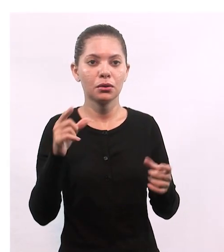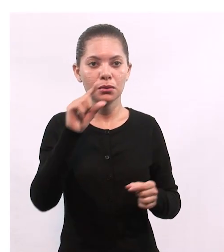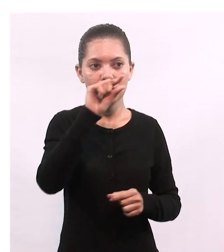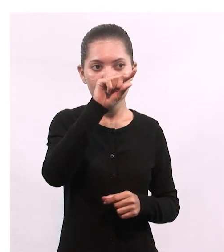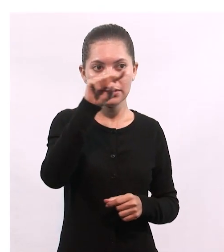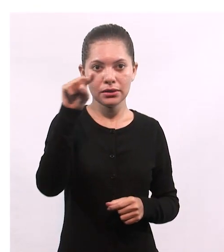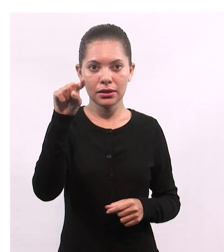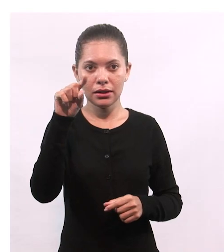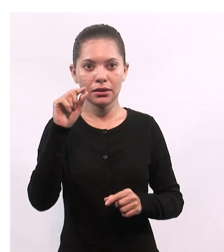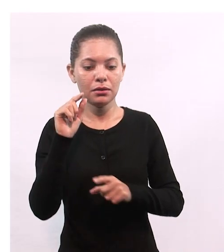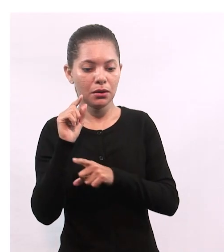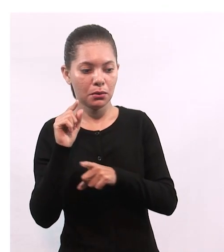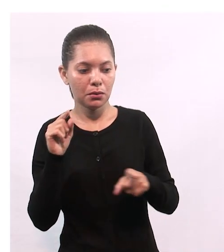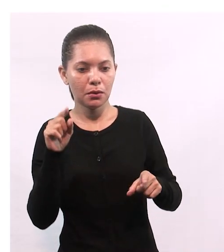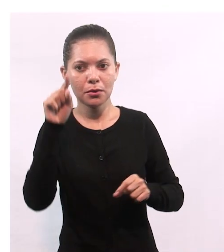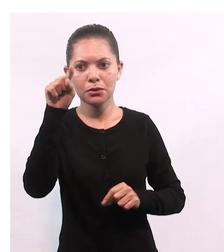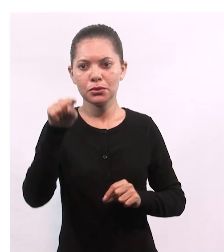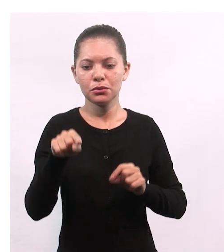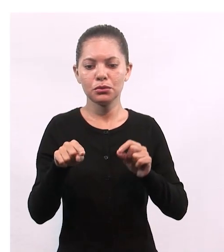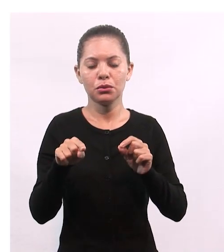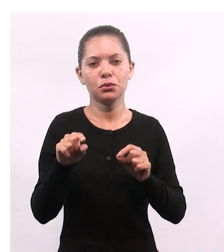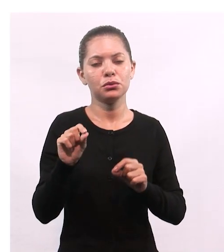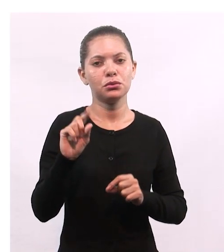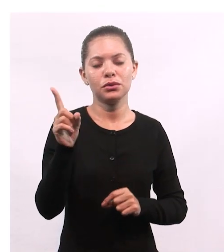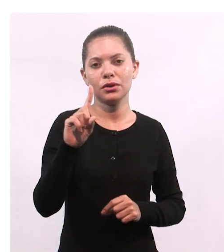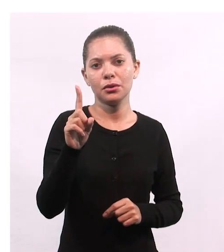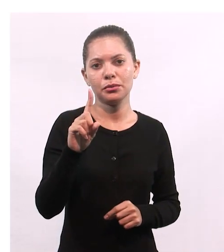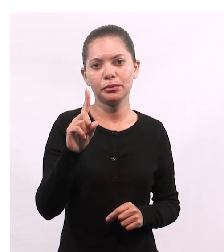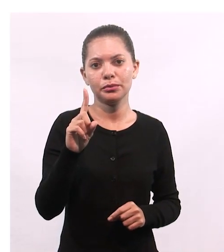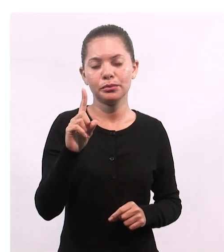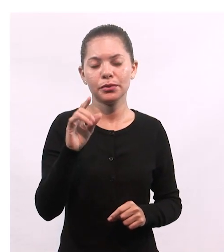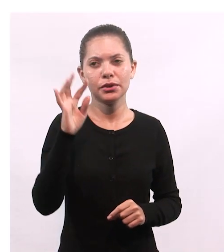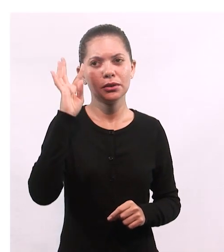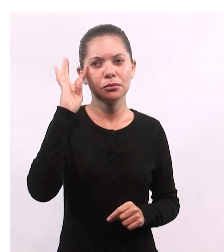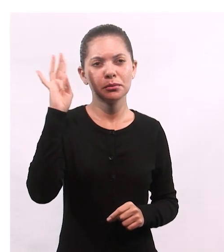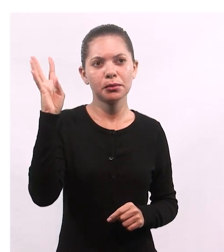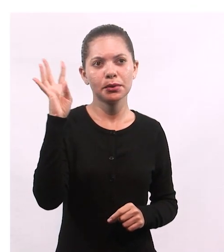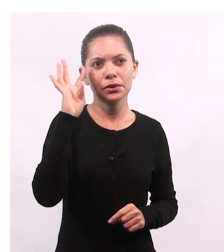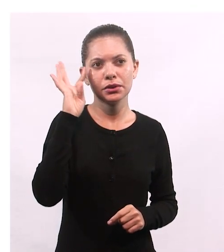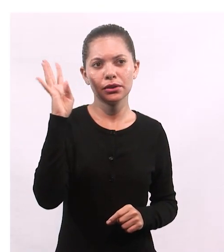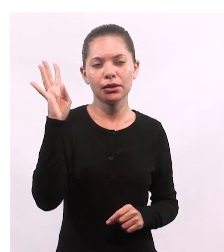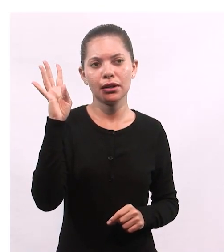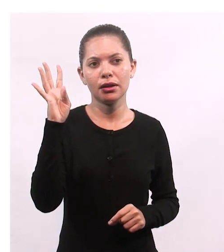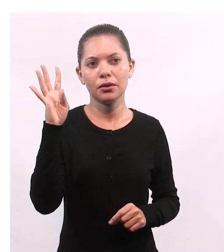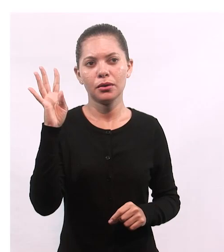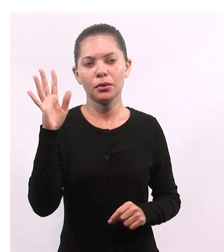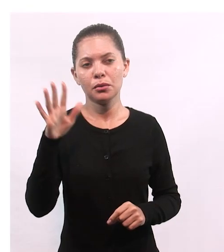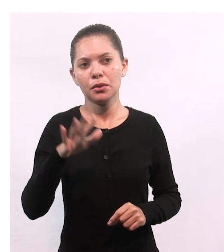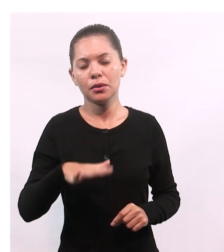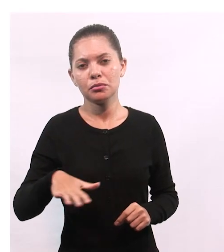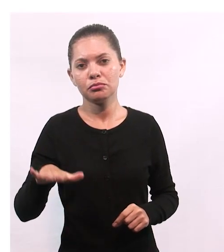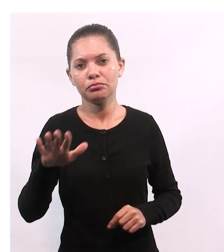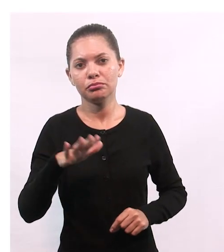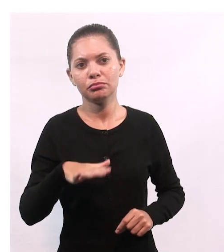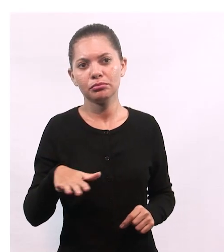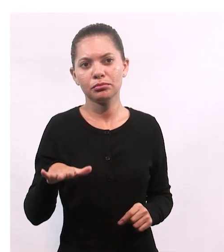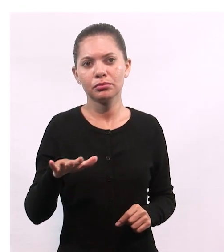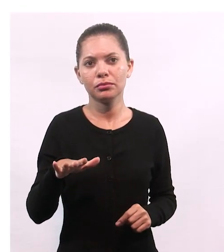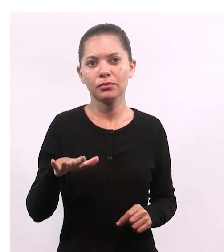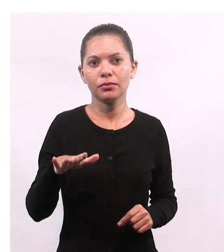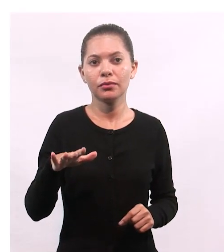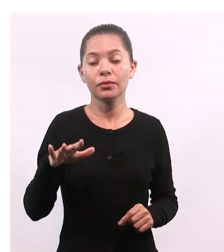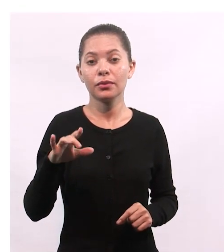esse lado é paralelo a esse, só que os outros dois não são paralelos. Porque se a gente imaginar uma